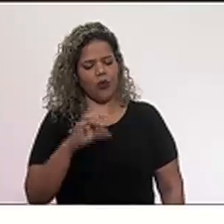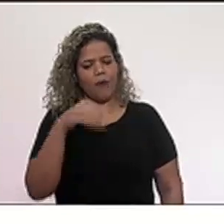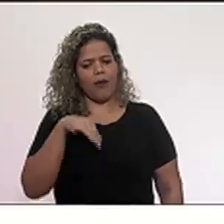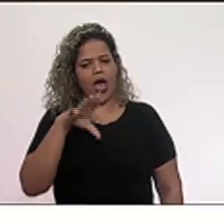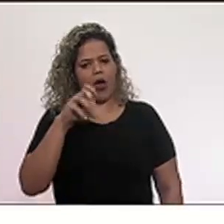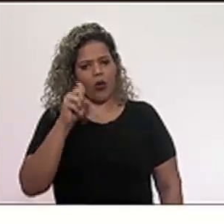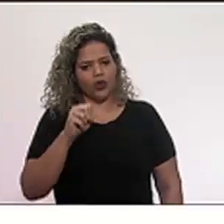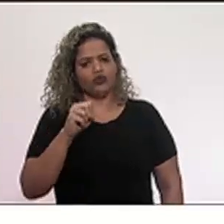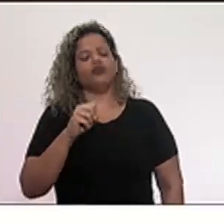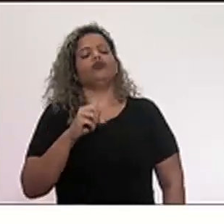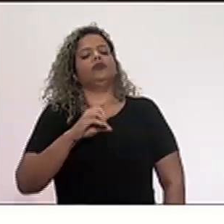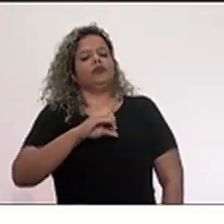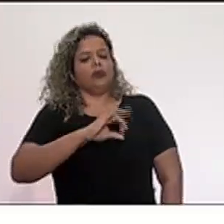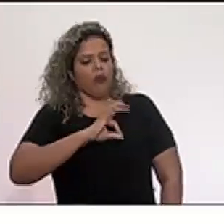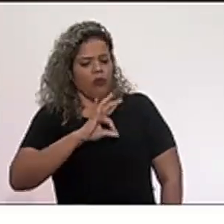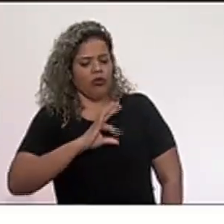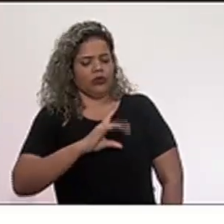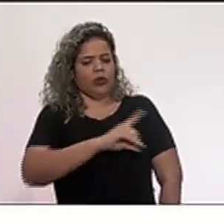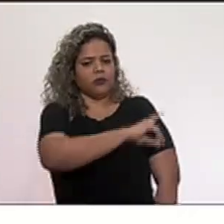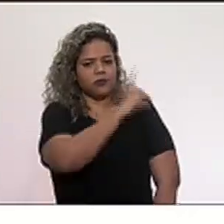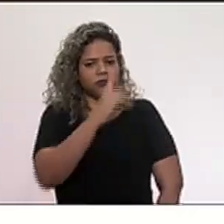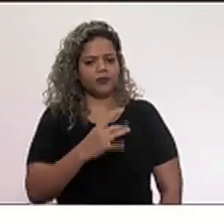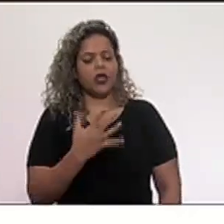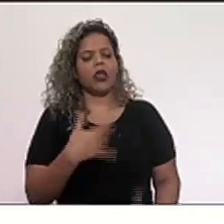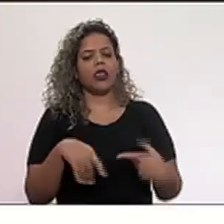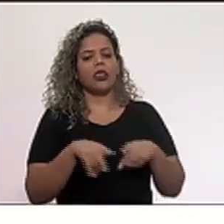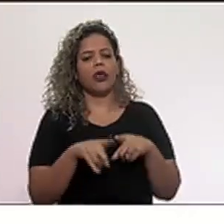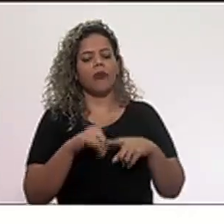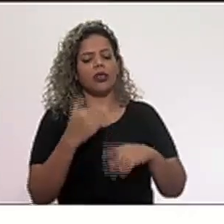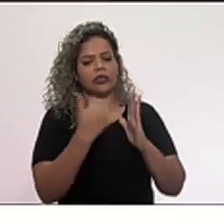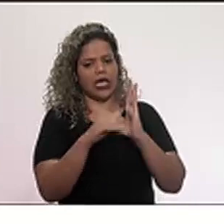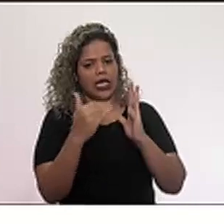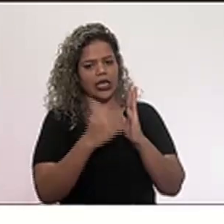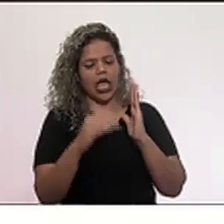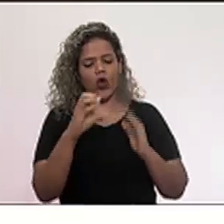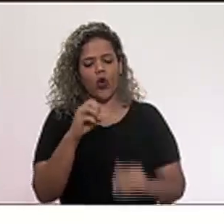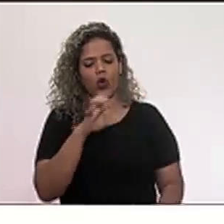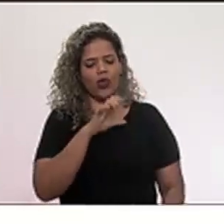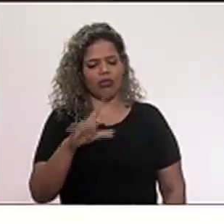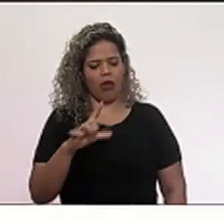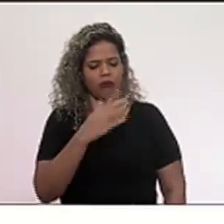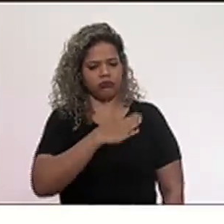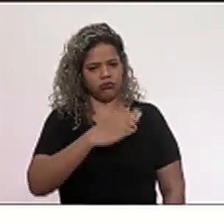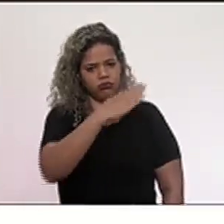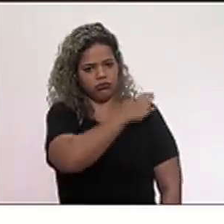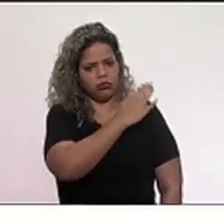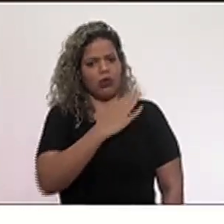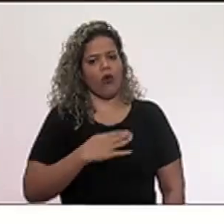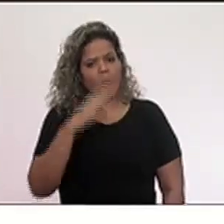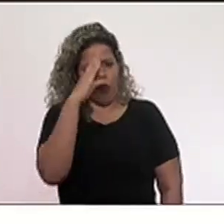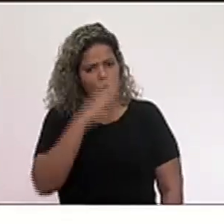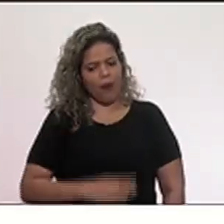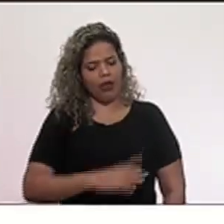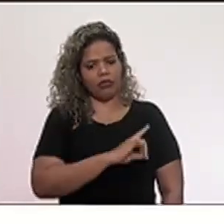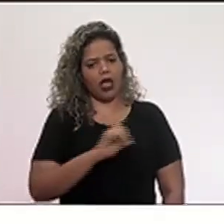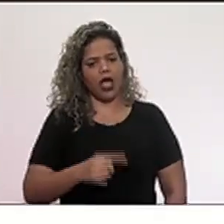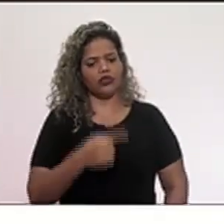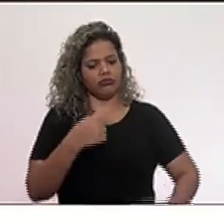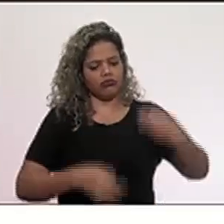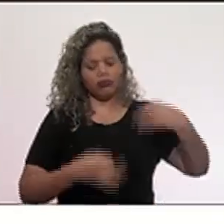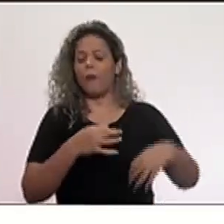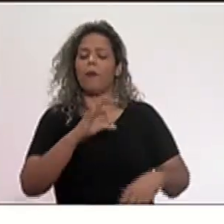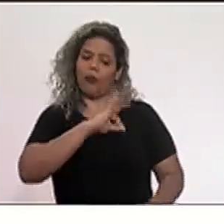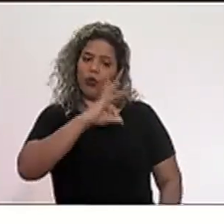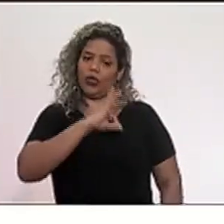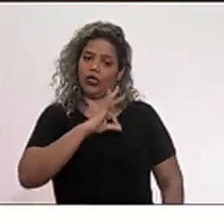Vinícius, delegado de polícia, ao secretário Coronel Figueiredo, secretário comandante da Polícia